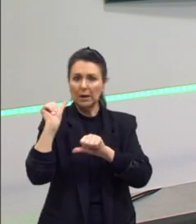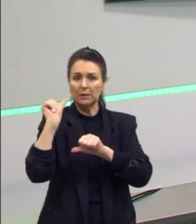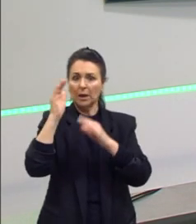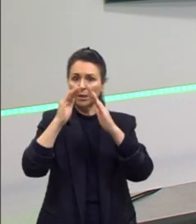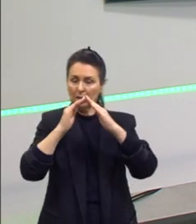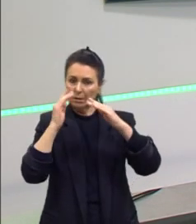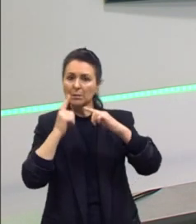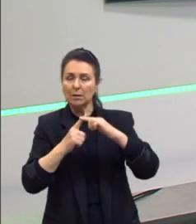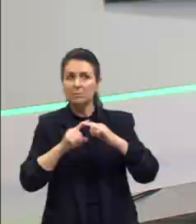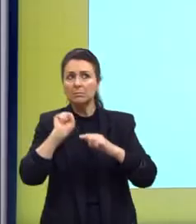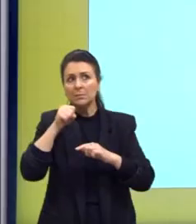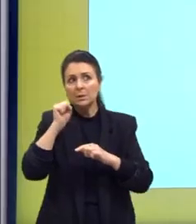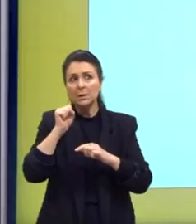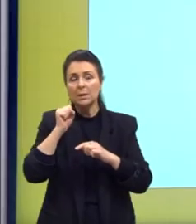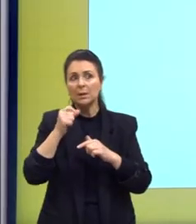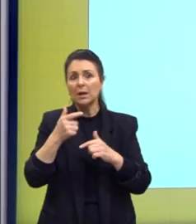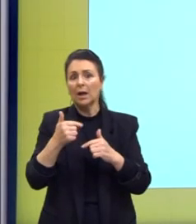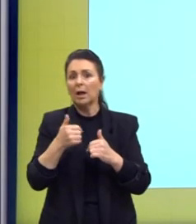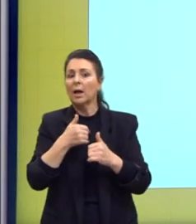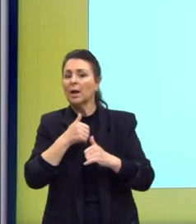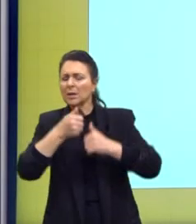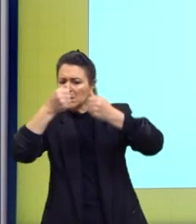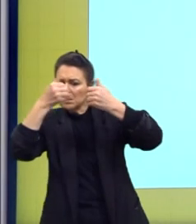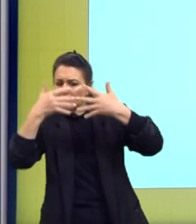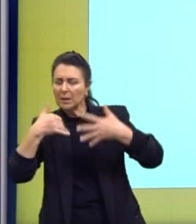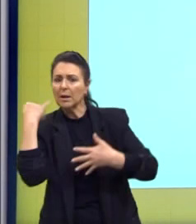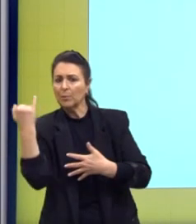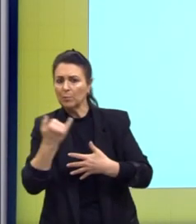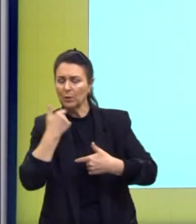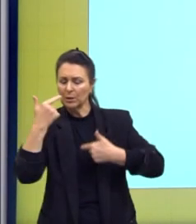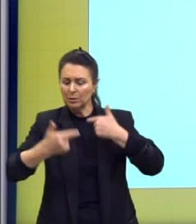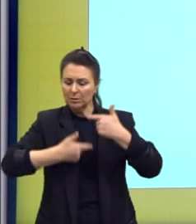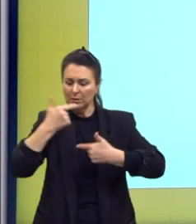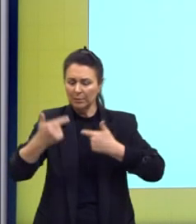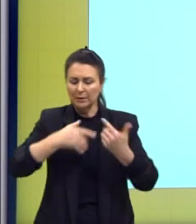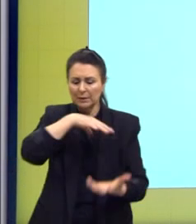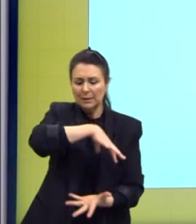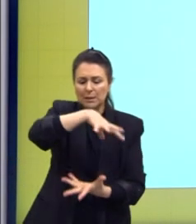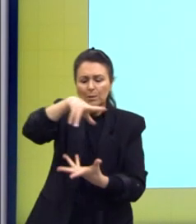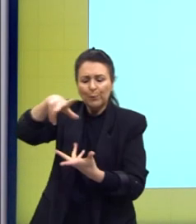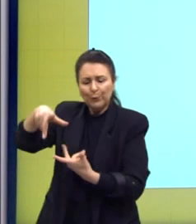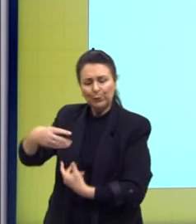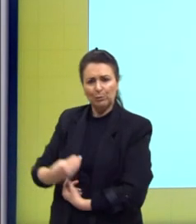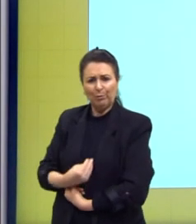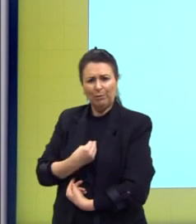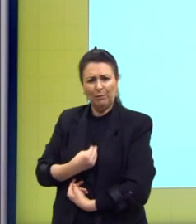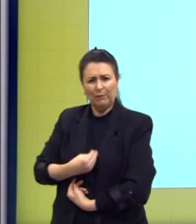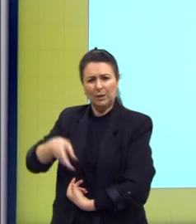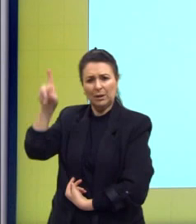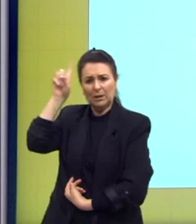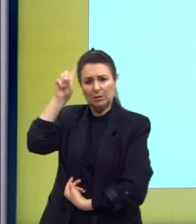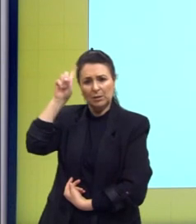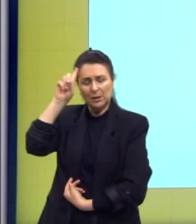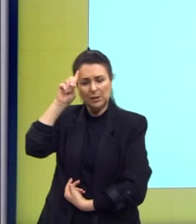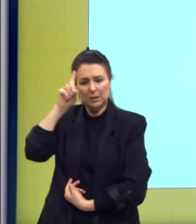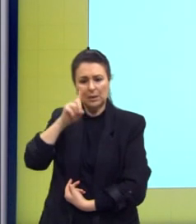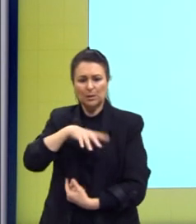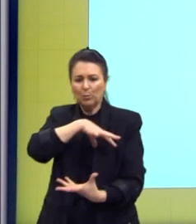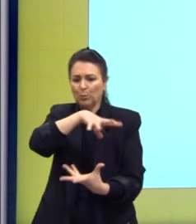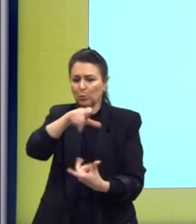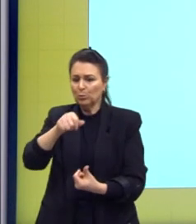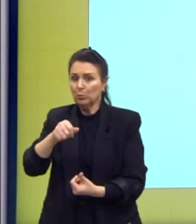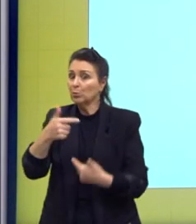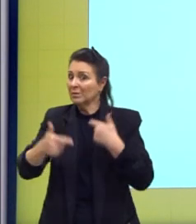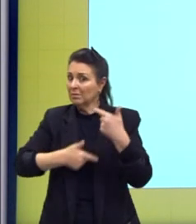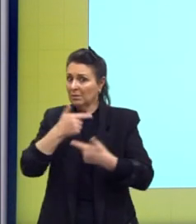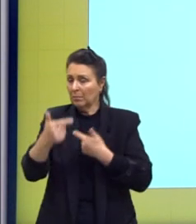falou dessa importância das atividades laborais na no nosso mundo do dia a dia nesse mundo não religioso né